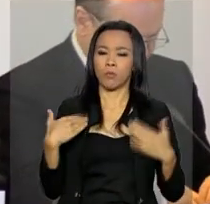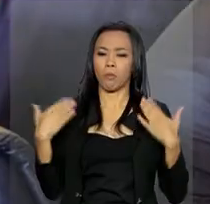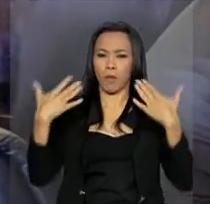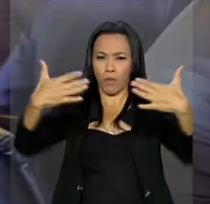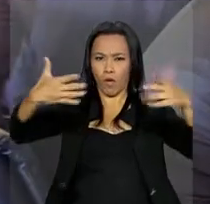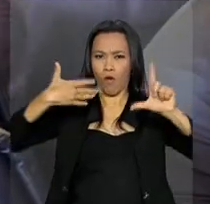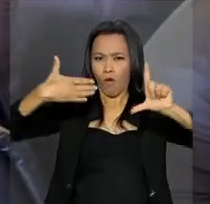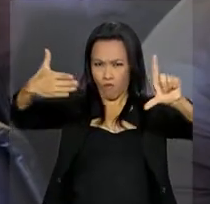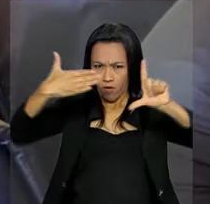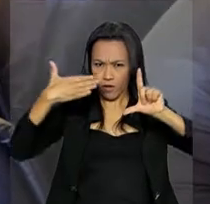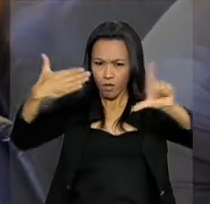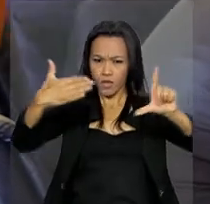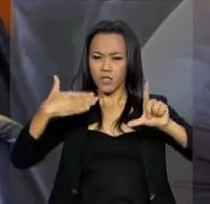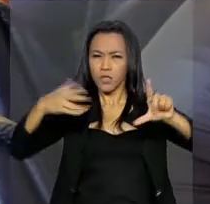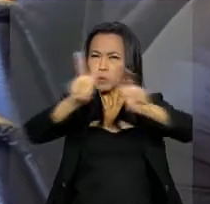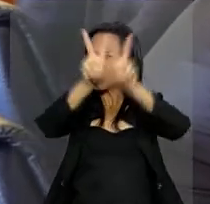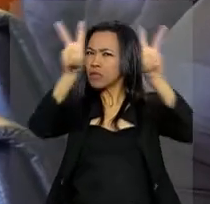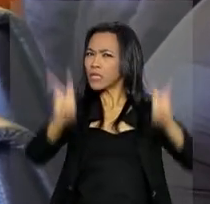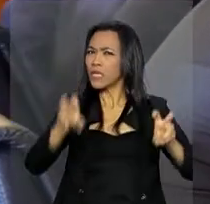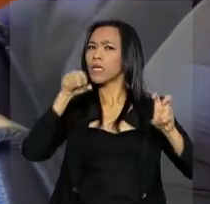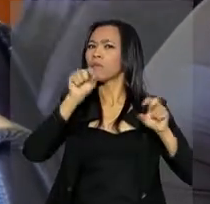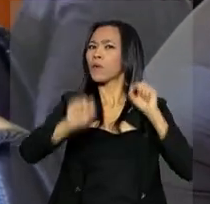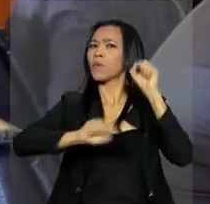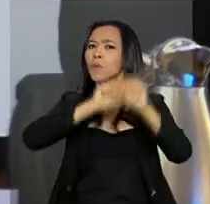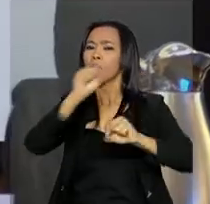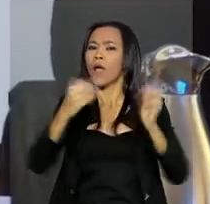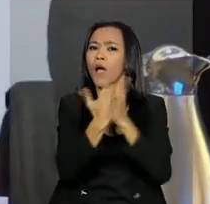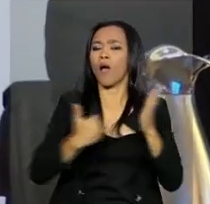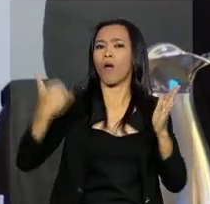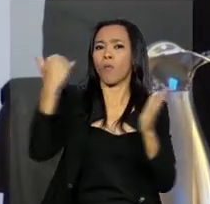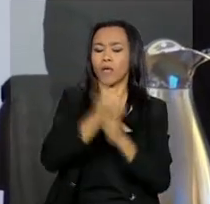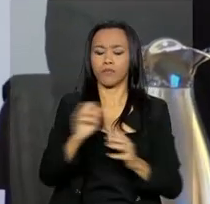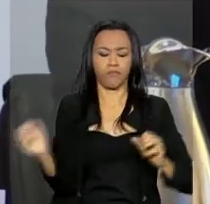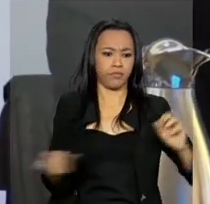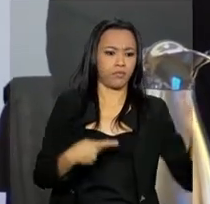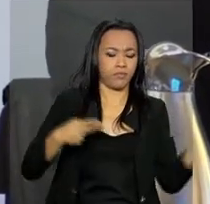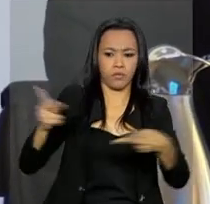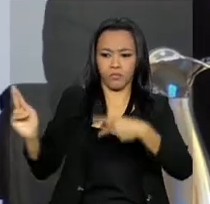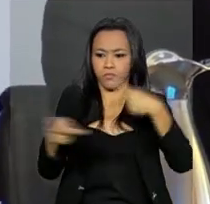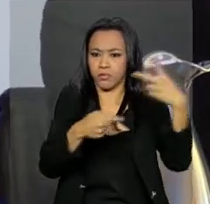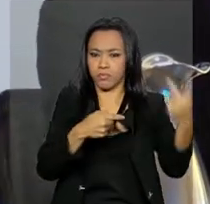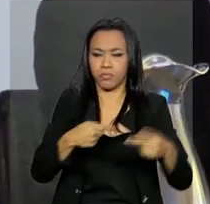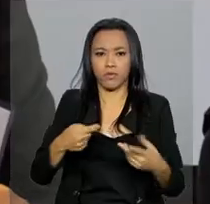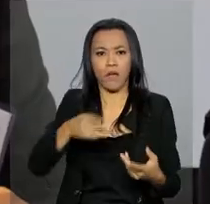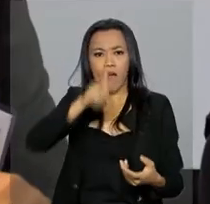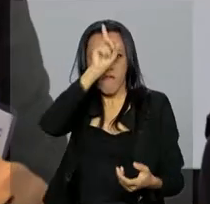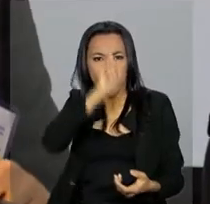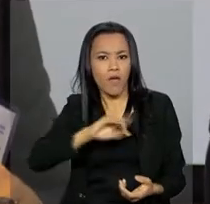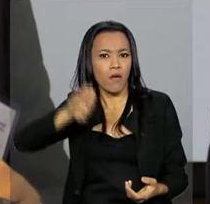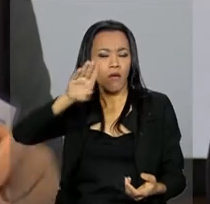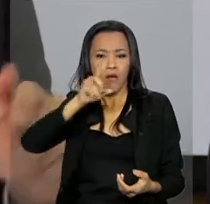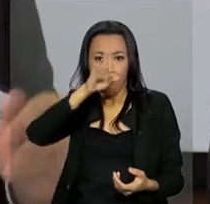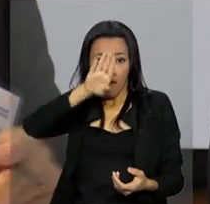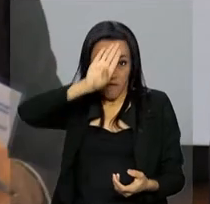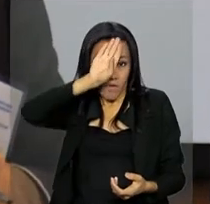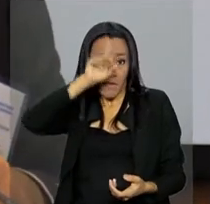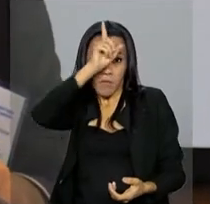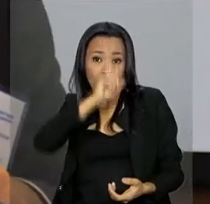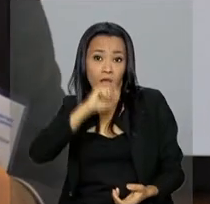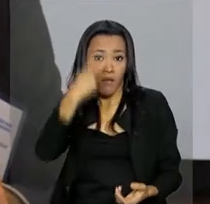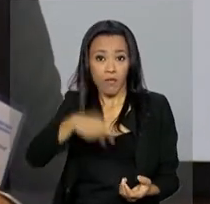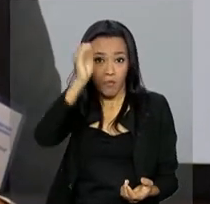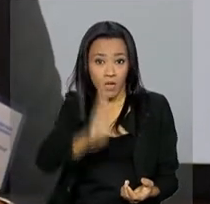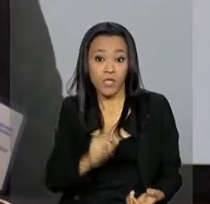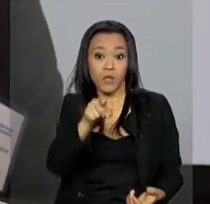saúde o principal tema tratado foi o aumento no número de casos de febre amarela no brasil segundo o ministro ficou acordado